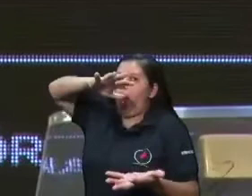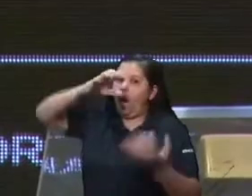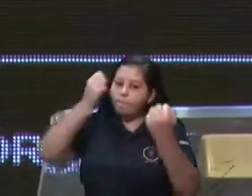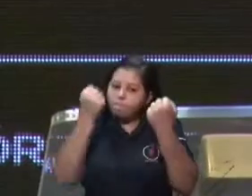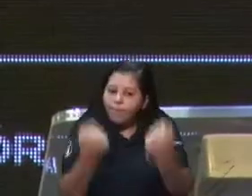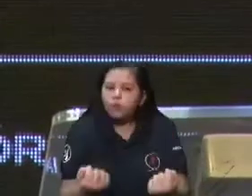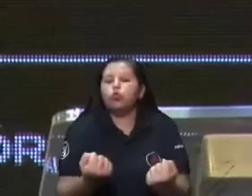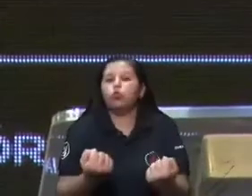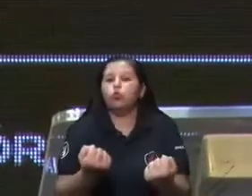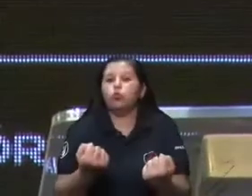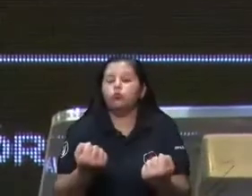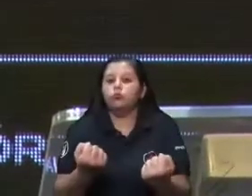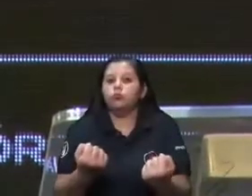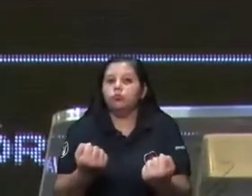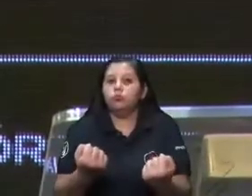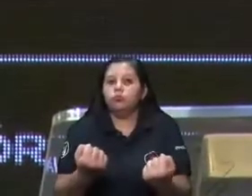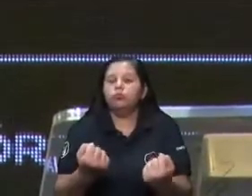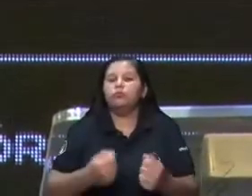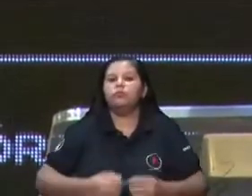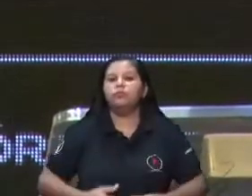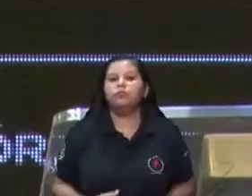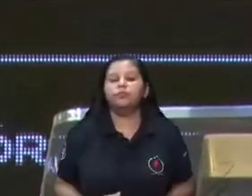Isso se cumpriu, ok?